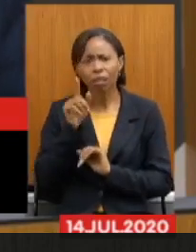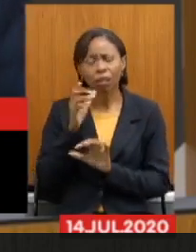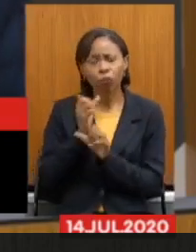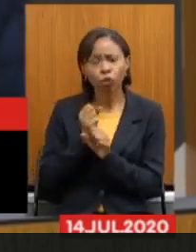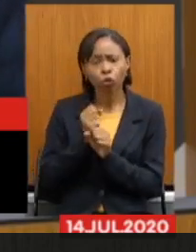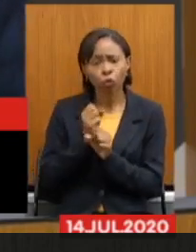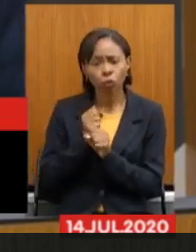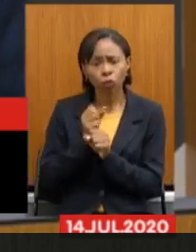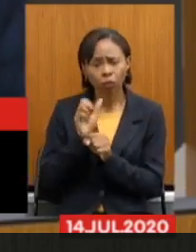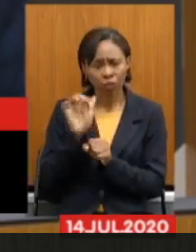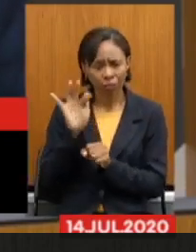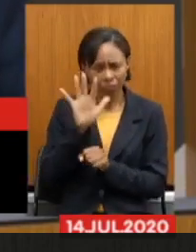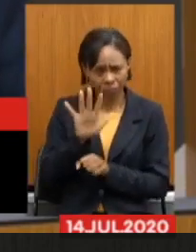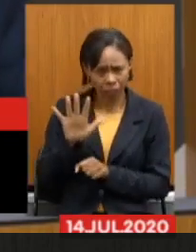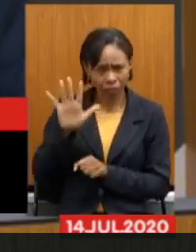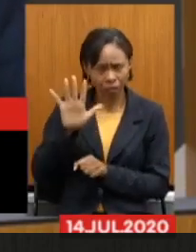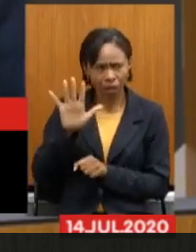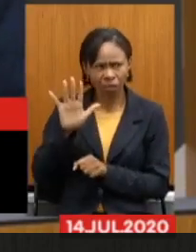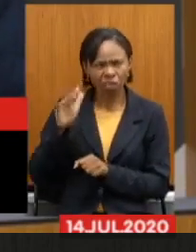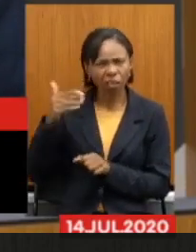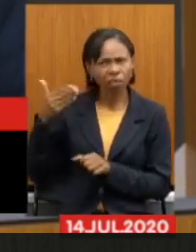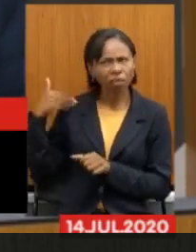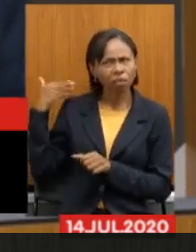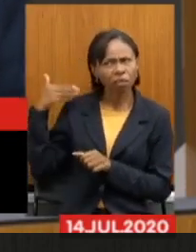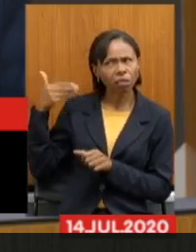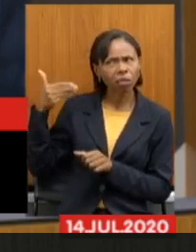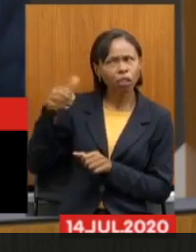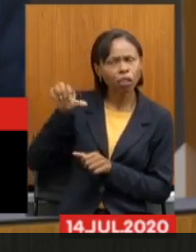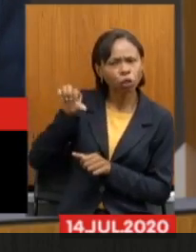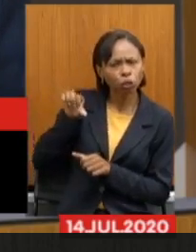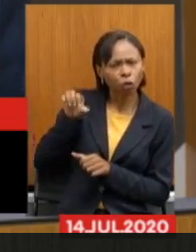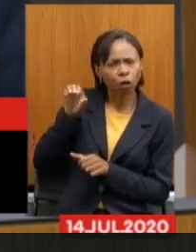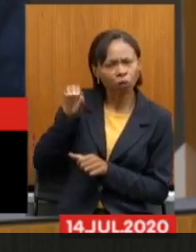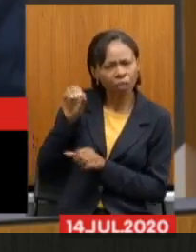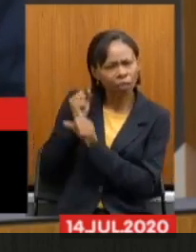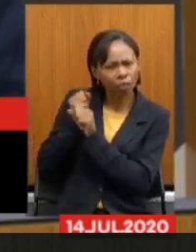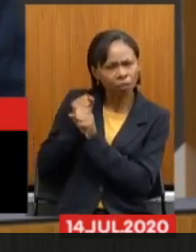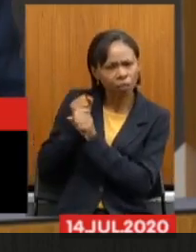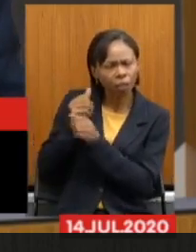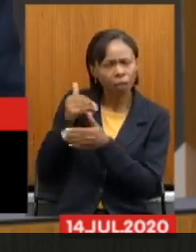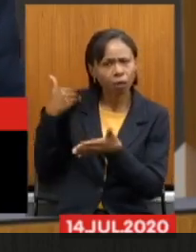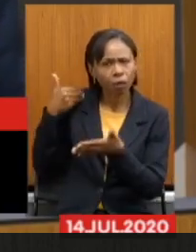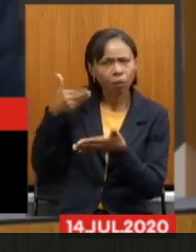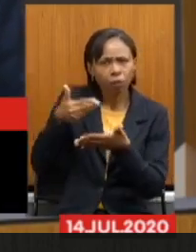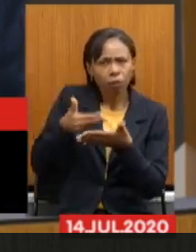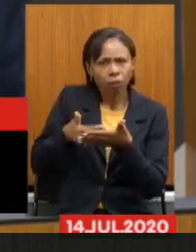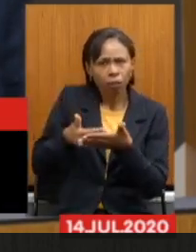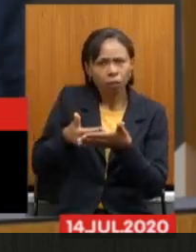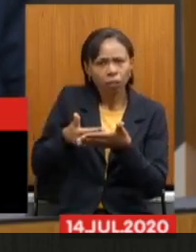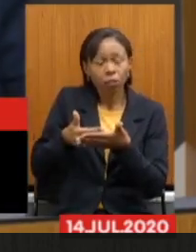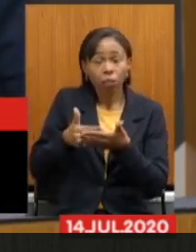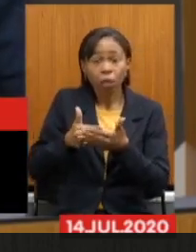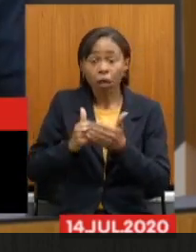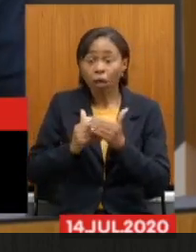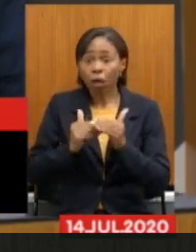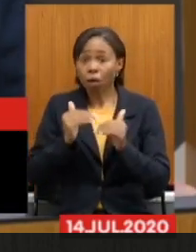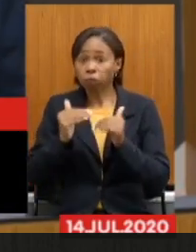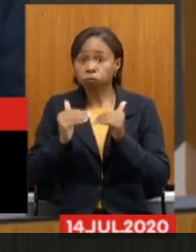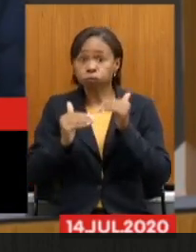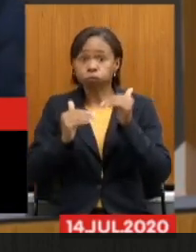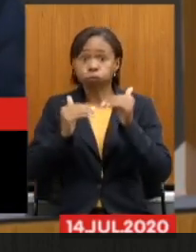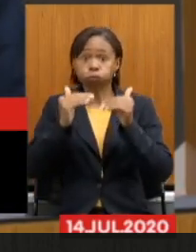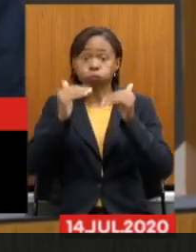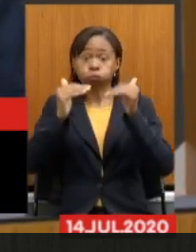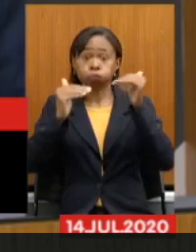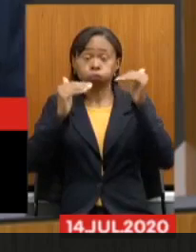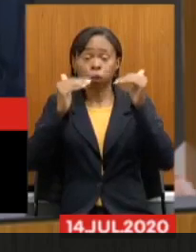da década de 90 para cá, aconteceu um acentuado crescimento do